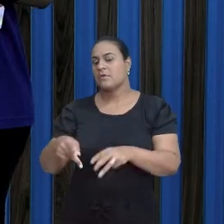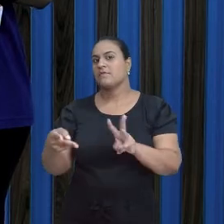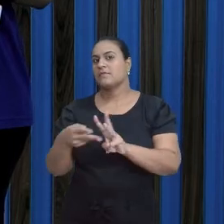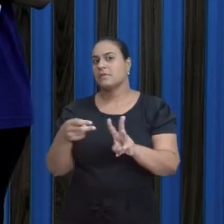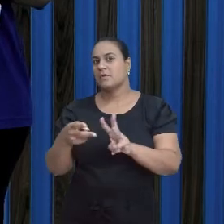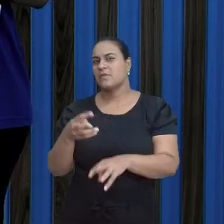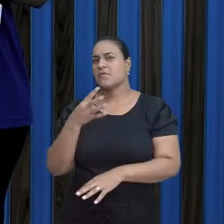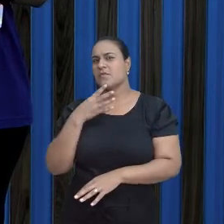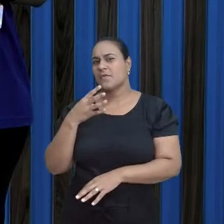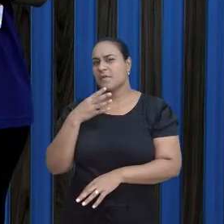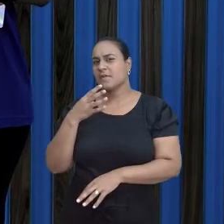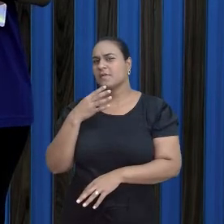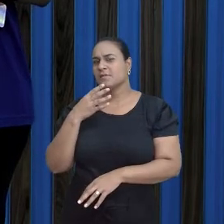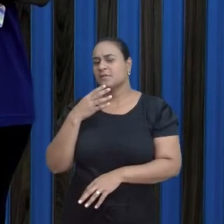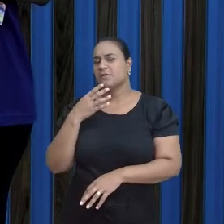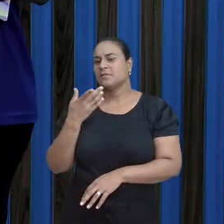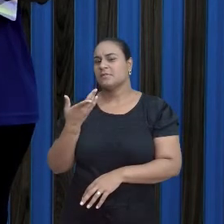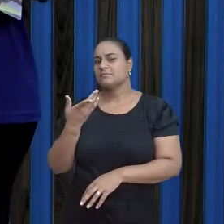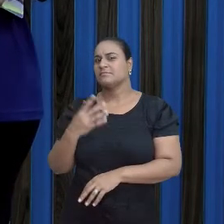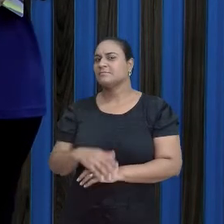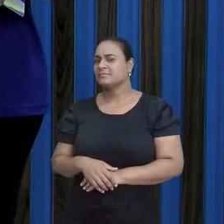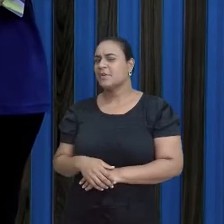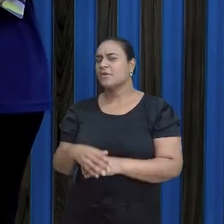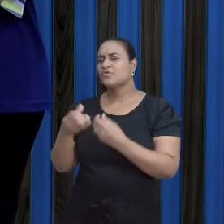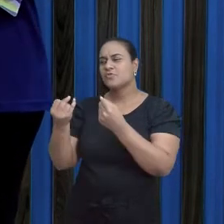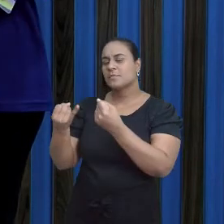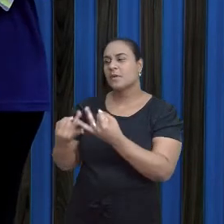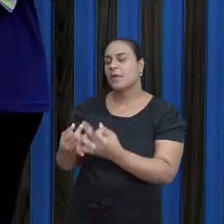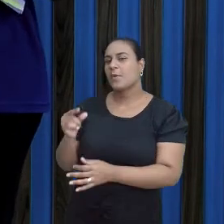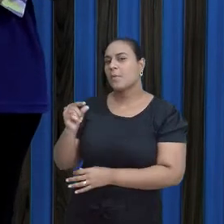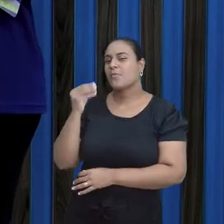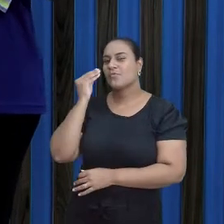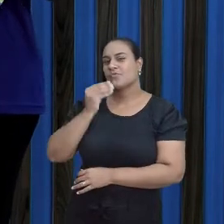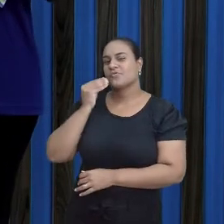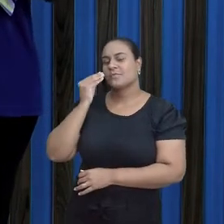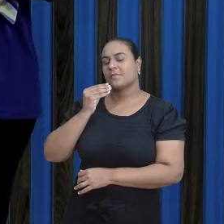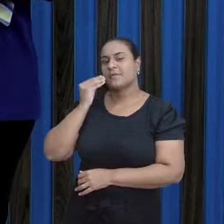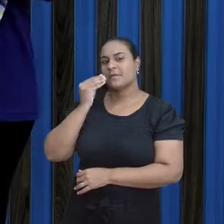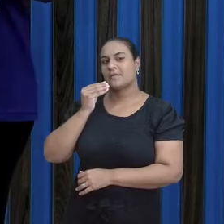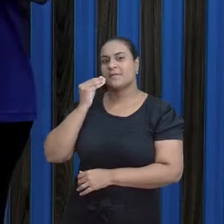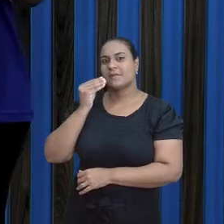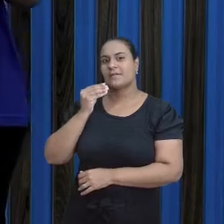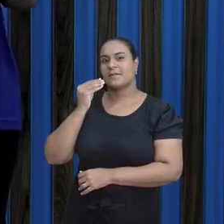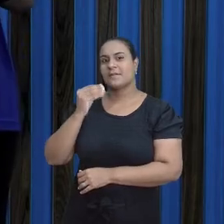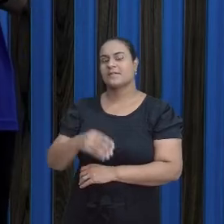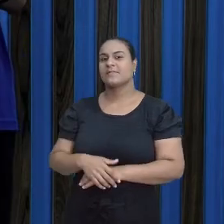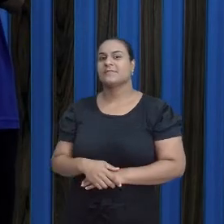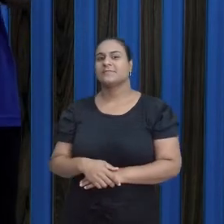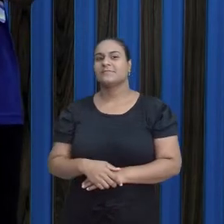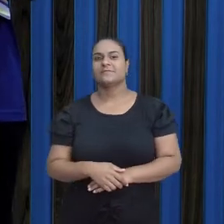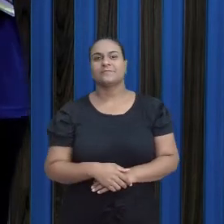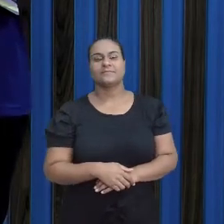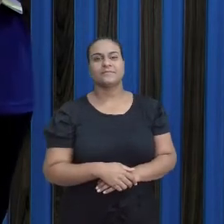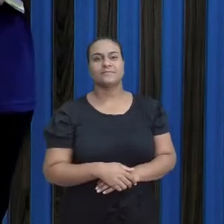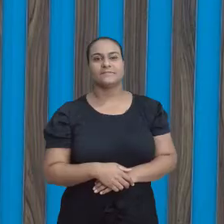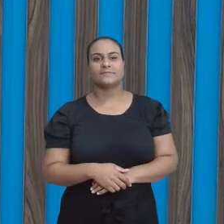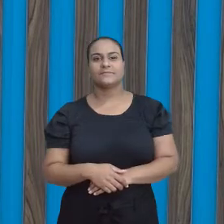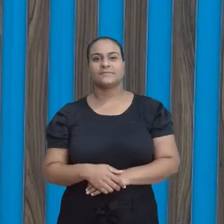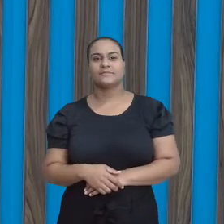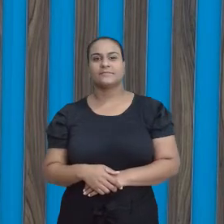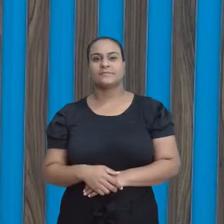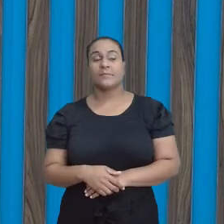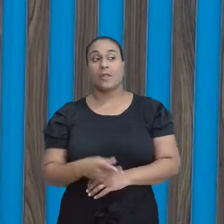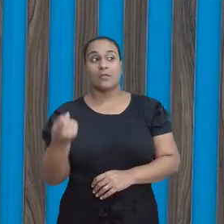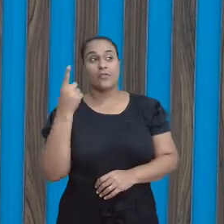algumas comunidades indígenas. Fala aí, Alami, como foi tua experiência? Me dá um relato de experiência aí sobre essa questão. Vocês